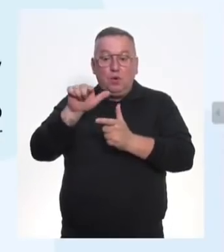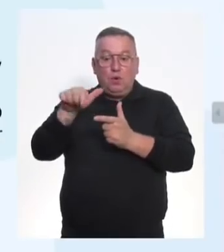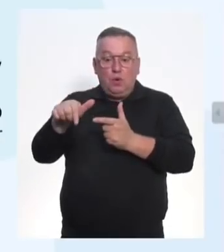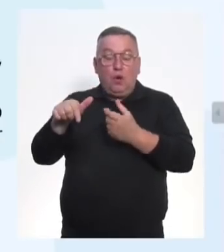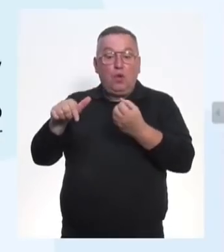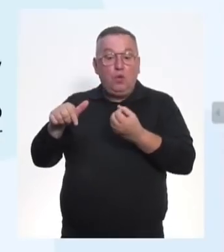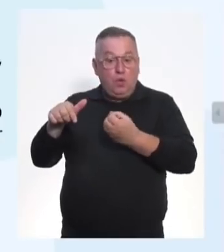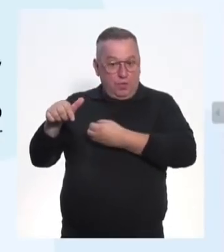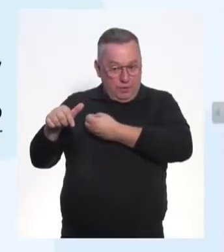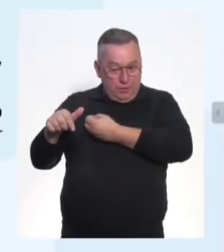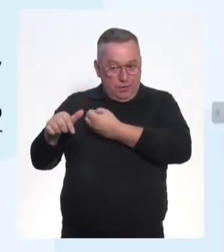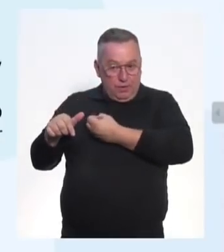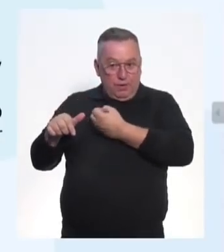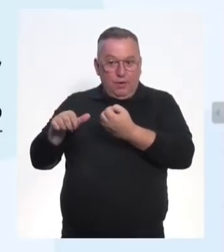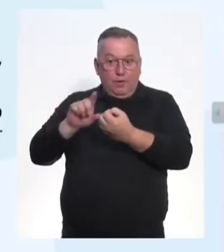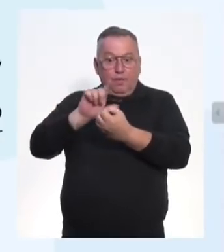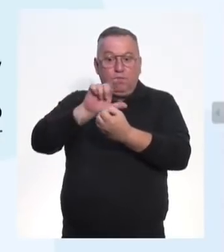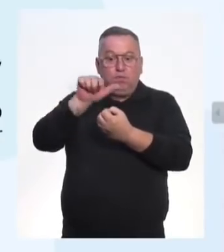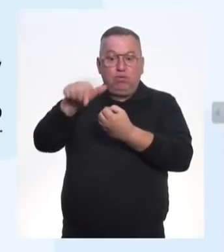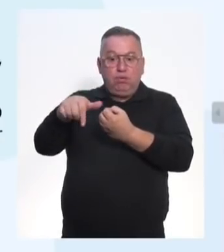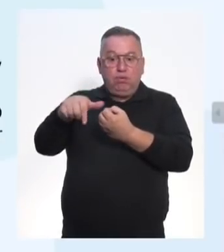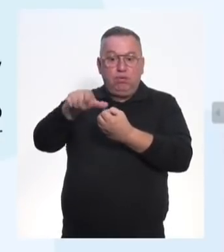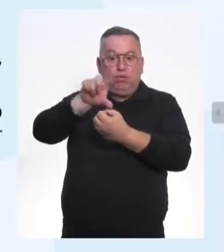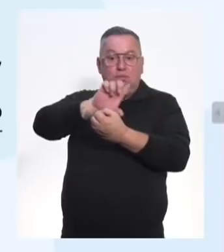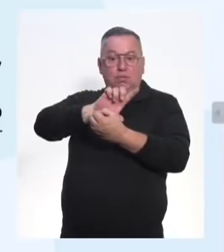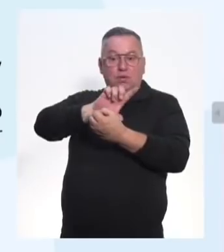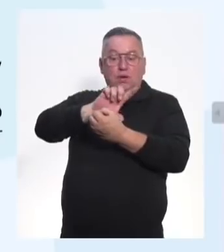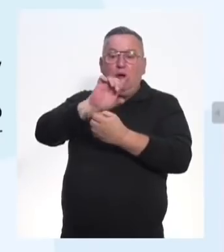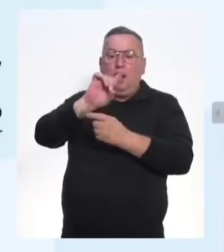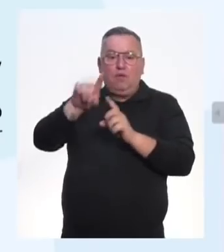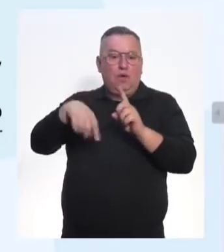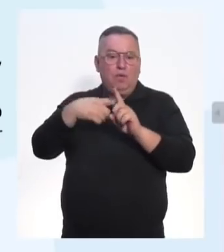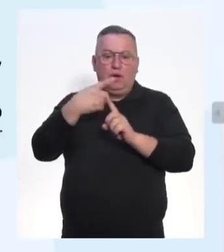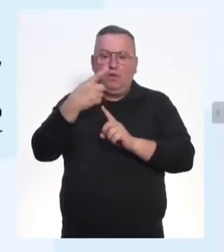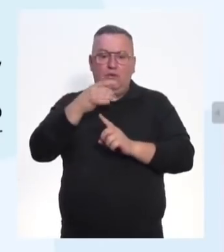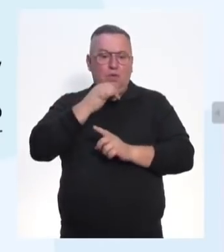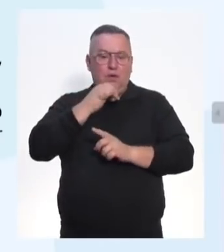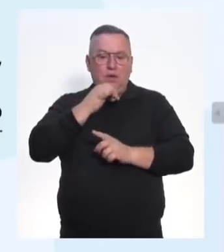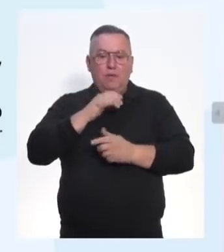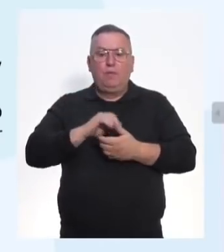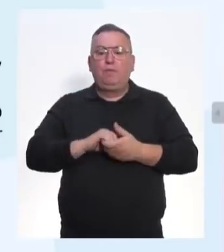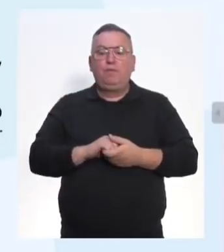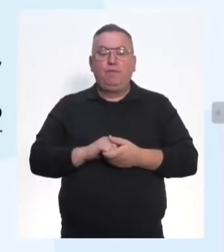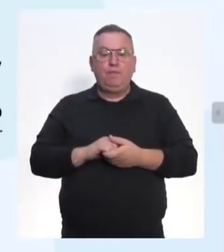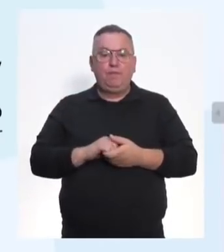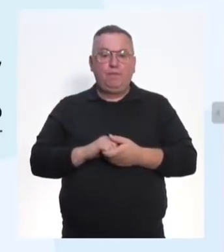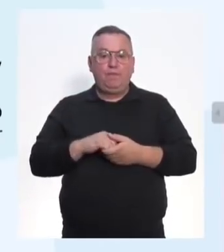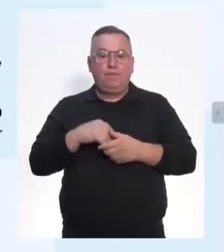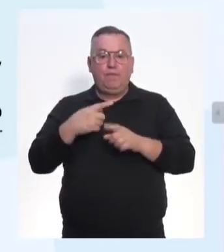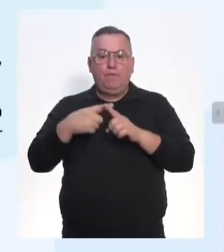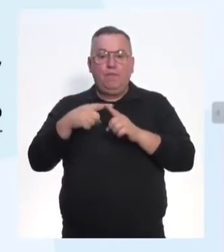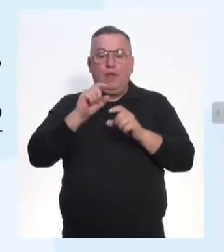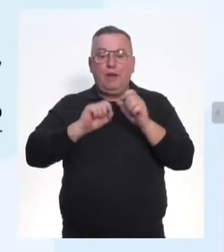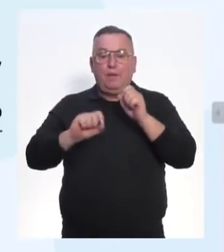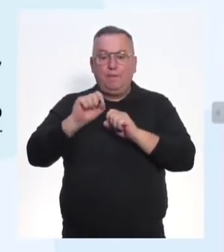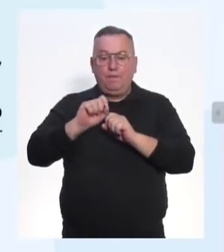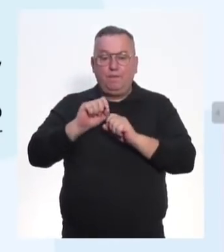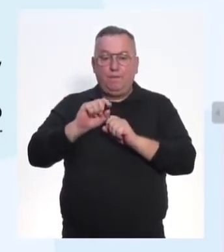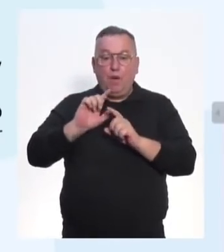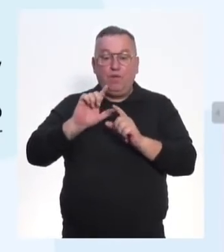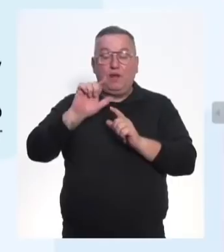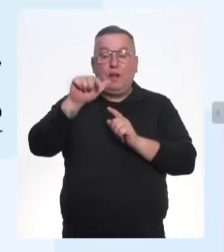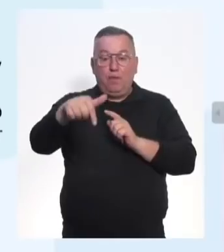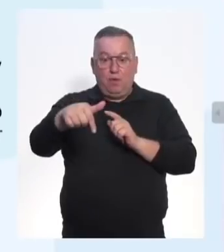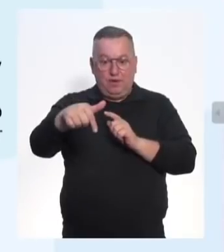do 0, né? Basta adicionar 1. Então, por exemplo... Porque o sucessor, a ideia do sucessor é o que vem após.